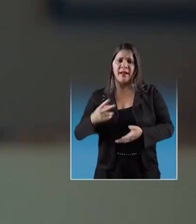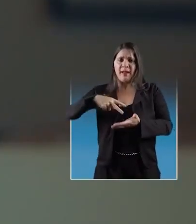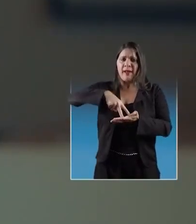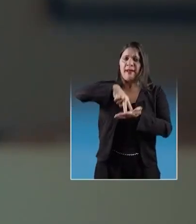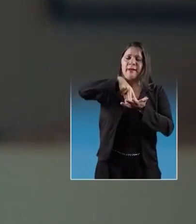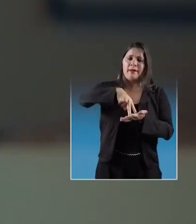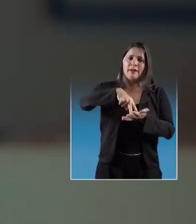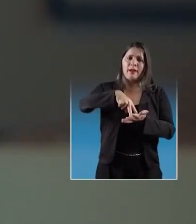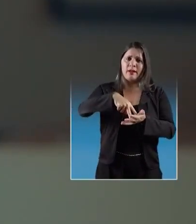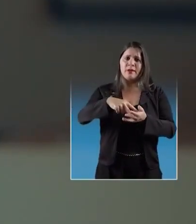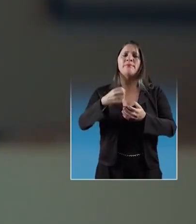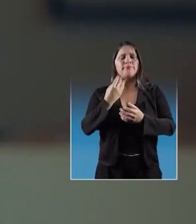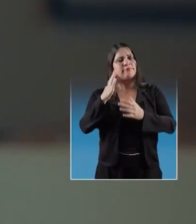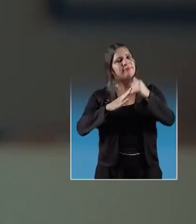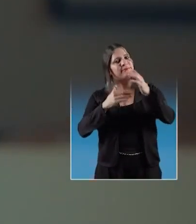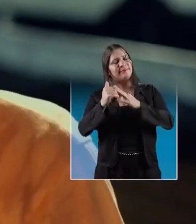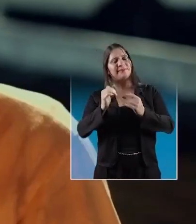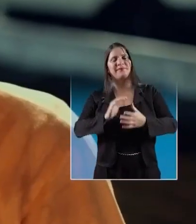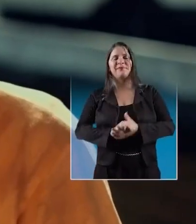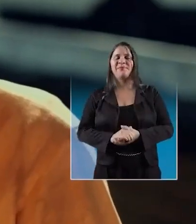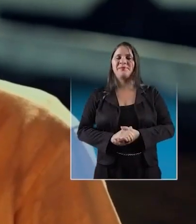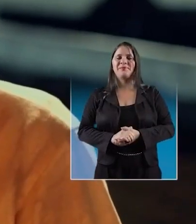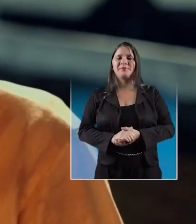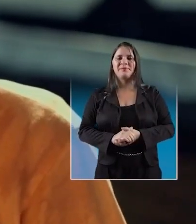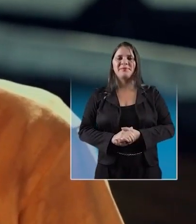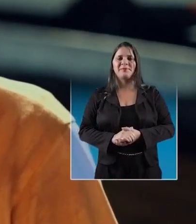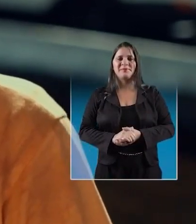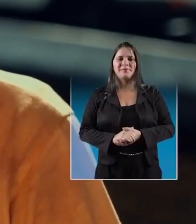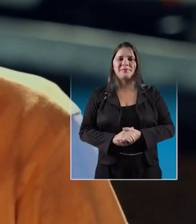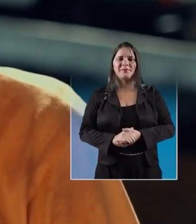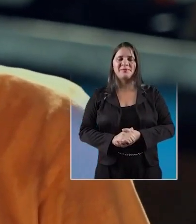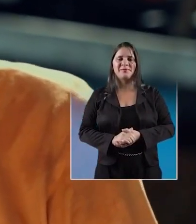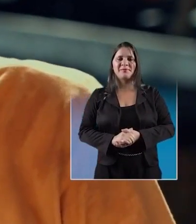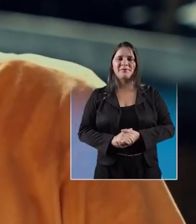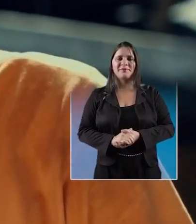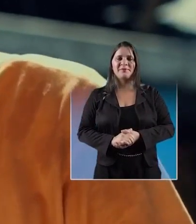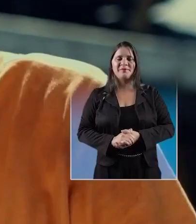quiser se levantar, você está em boas mãos.